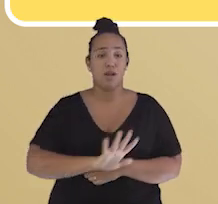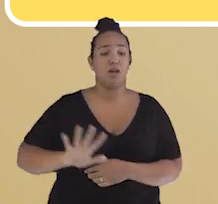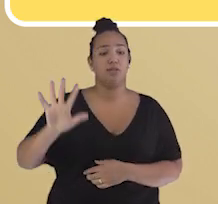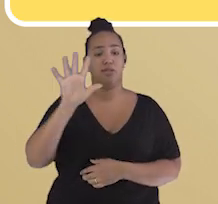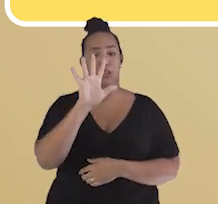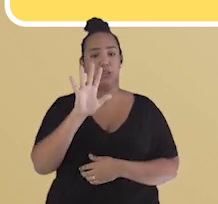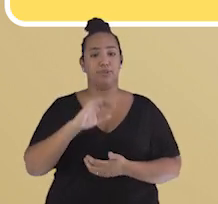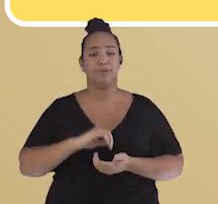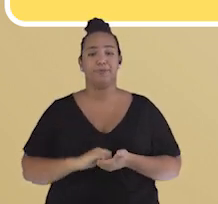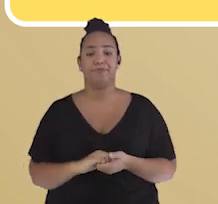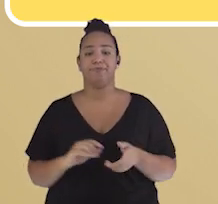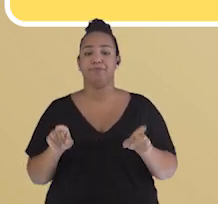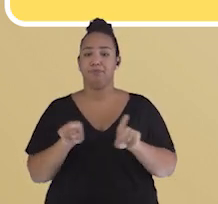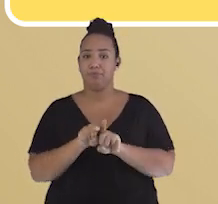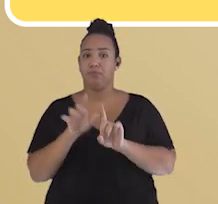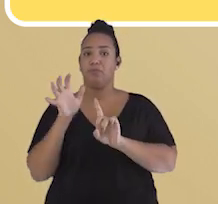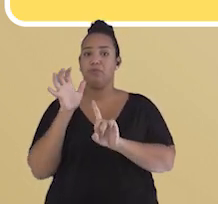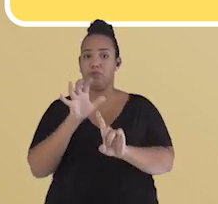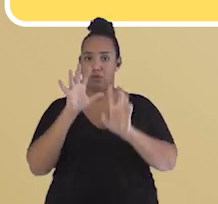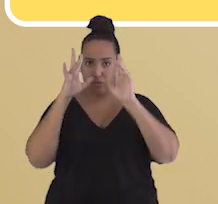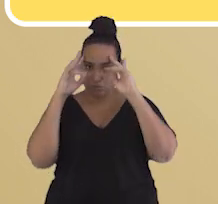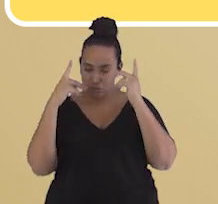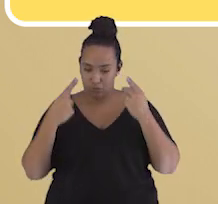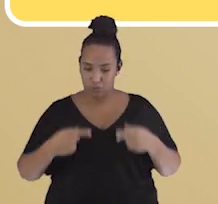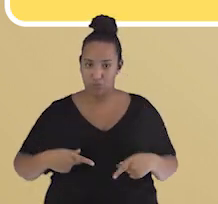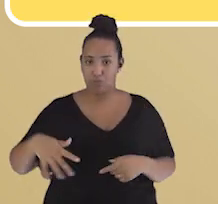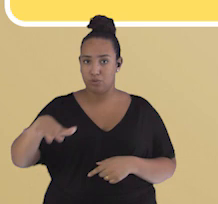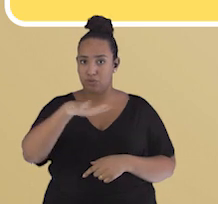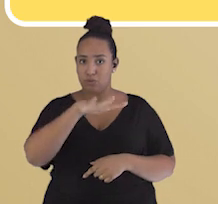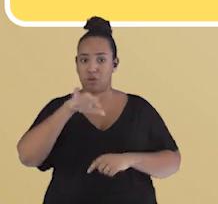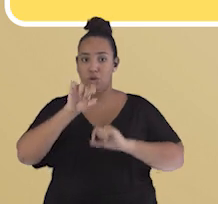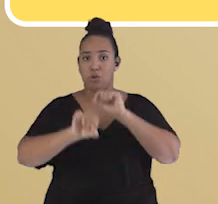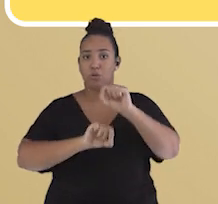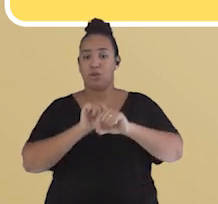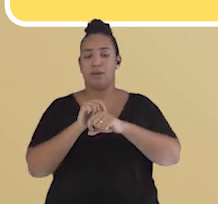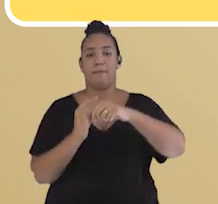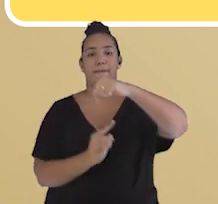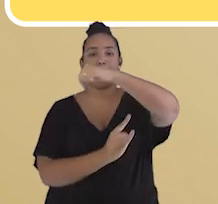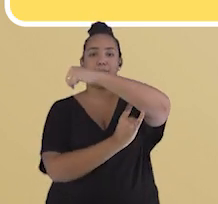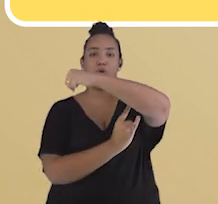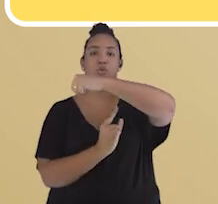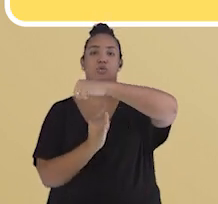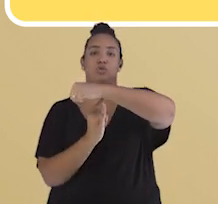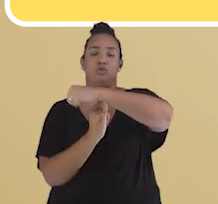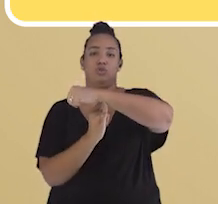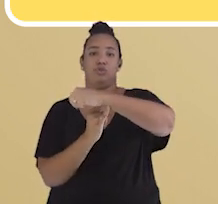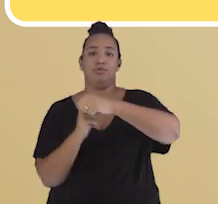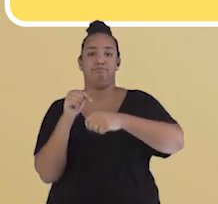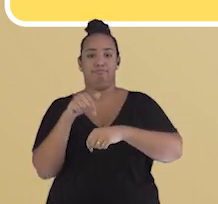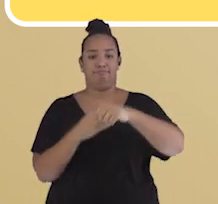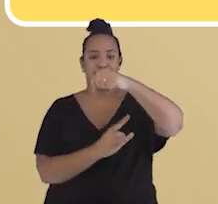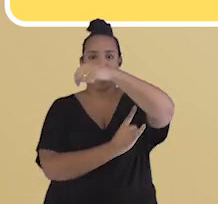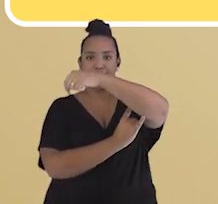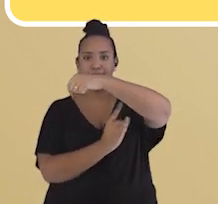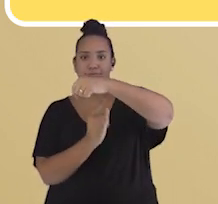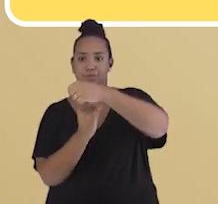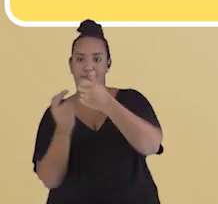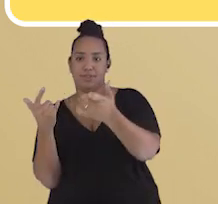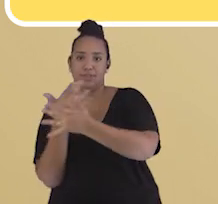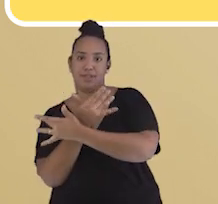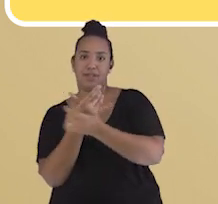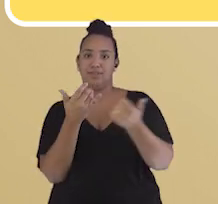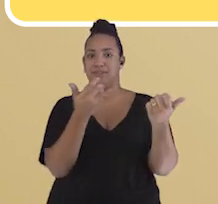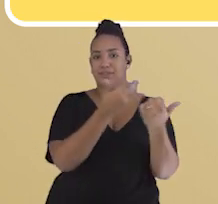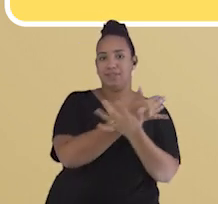antes, favorece a economia não apenas da cidade em que ele está instalado, mas para o estado do Espírito Santo e também